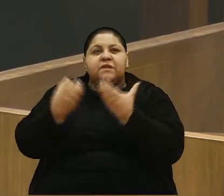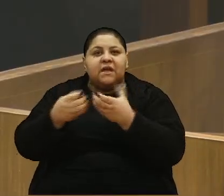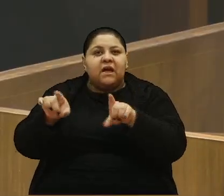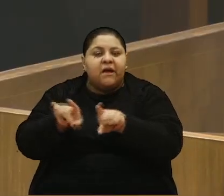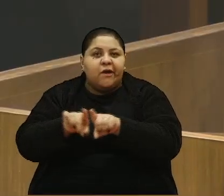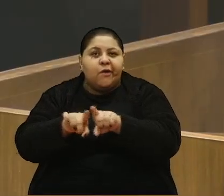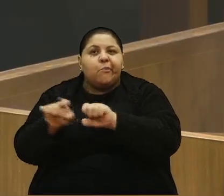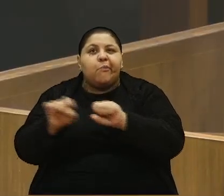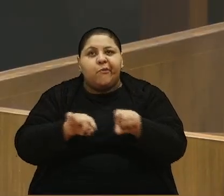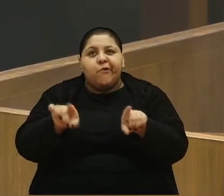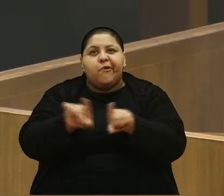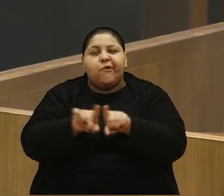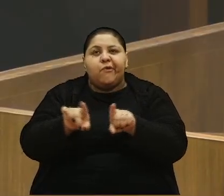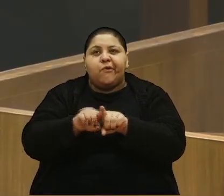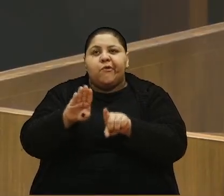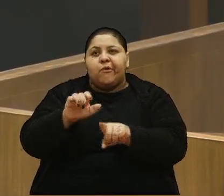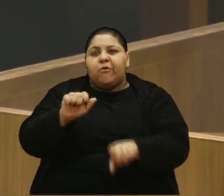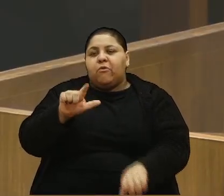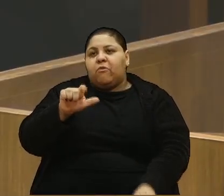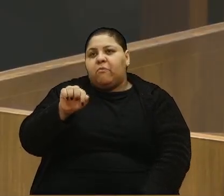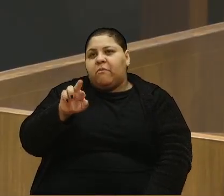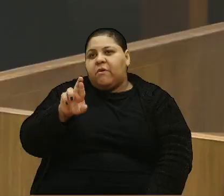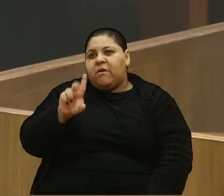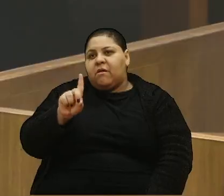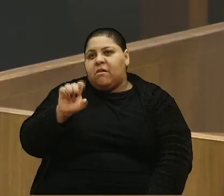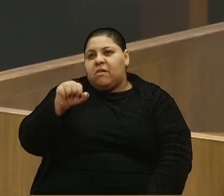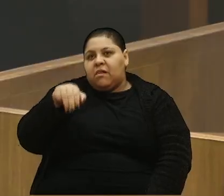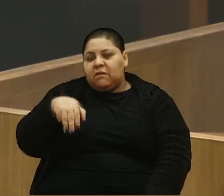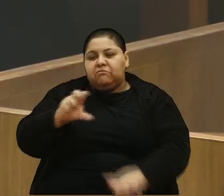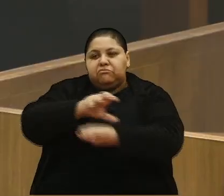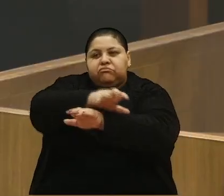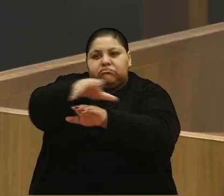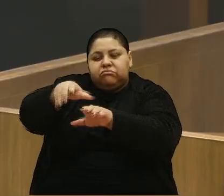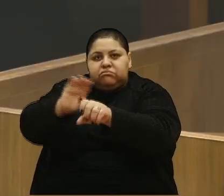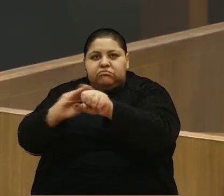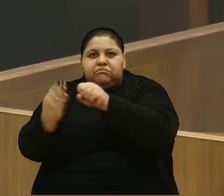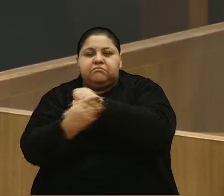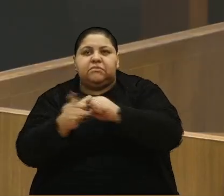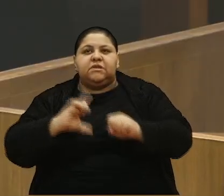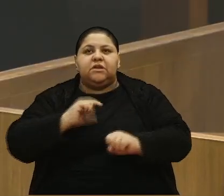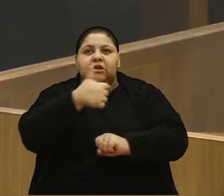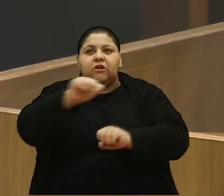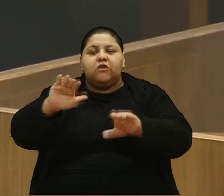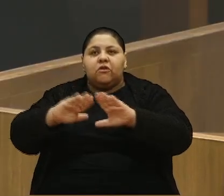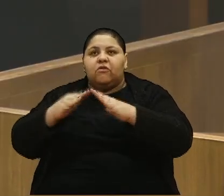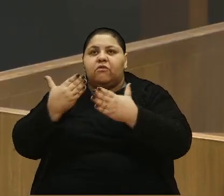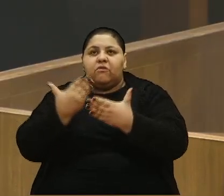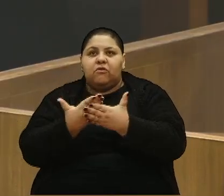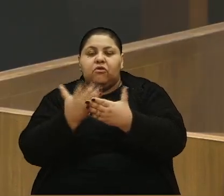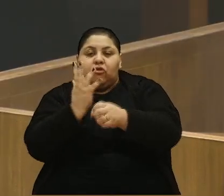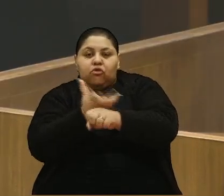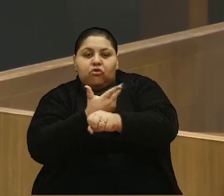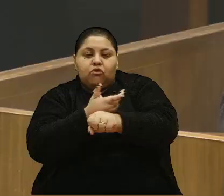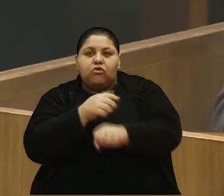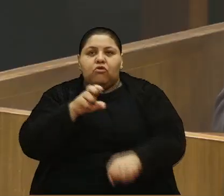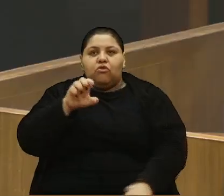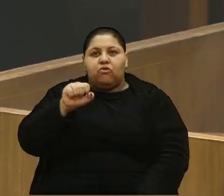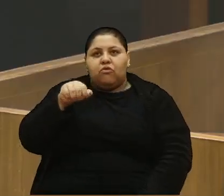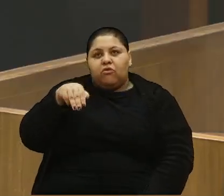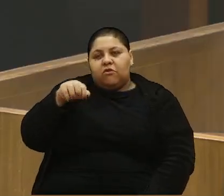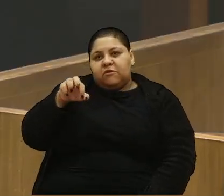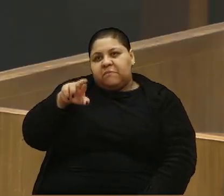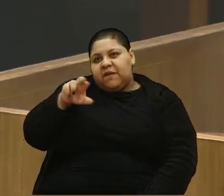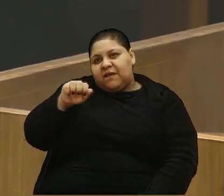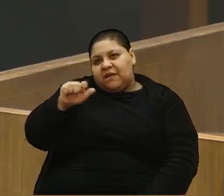Ali pode ser, inclusive, do Balardim, Parque dos Pinhais, crianças dali. Nós temos outra escola no Jardim Esmeralda, ali no